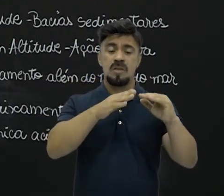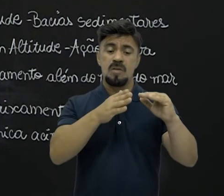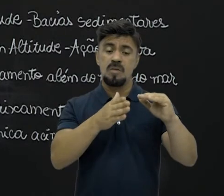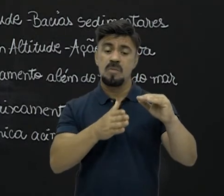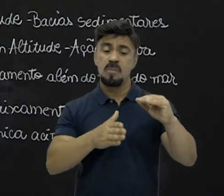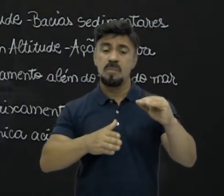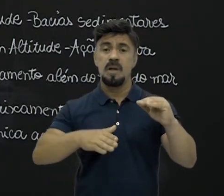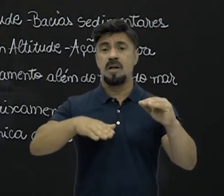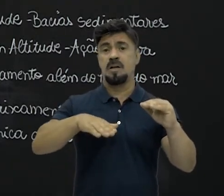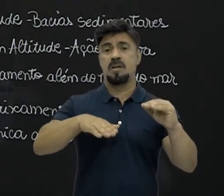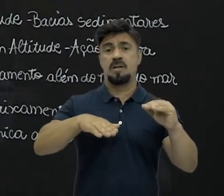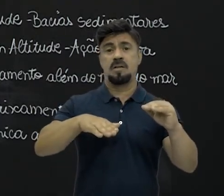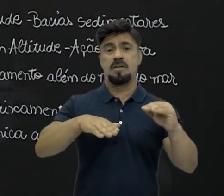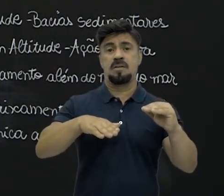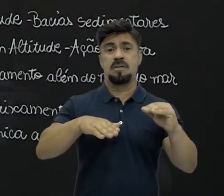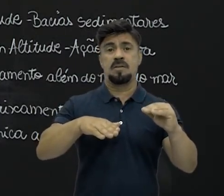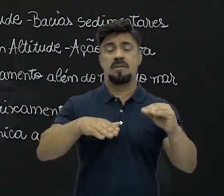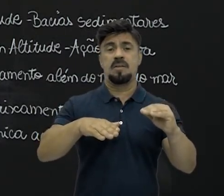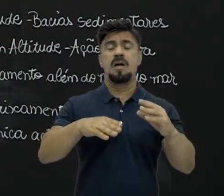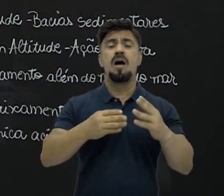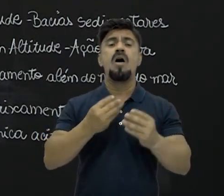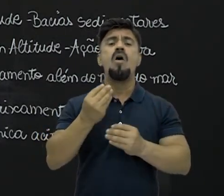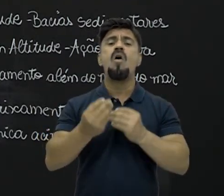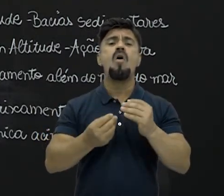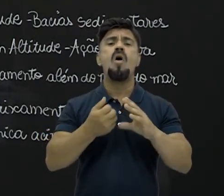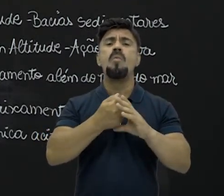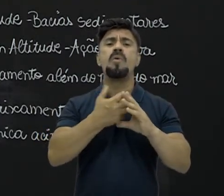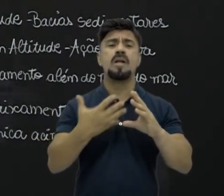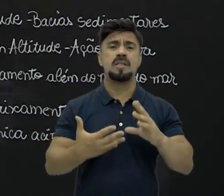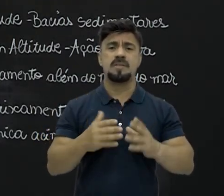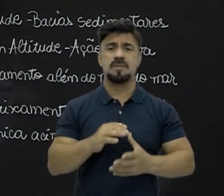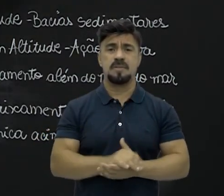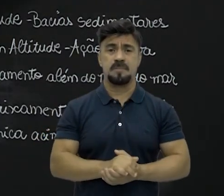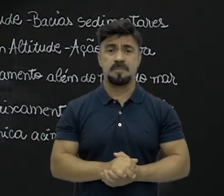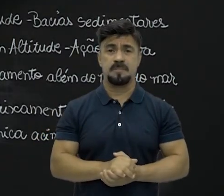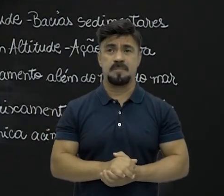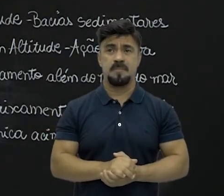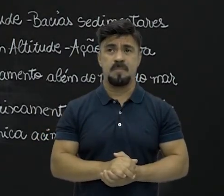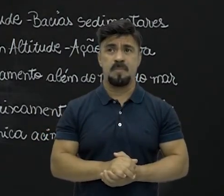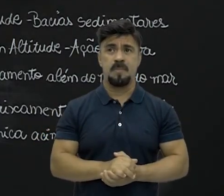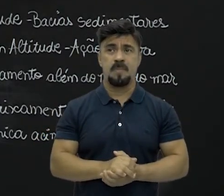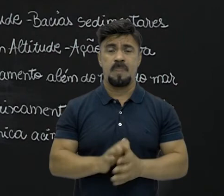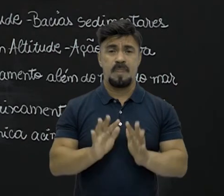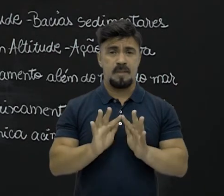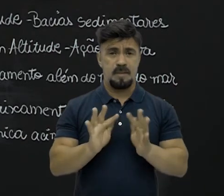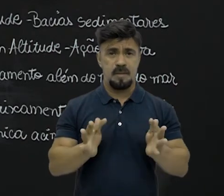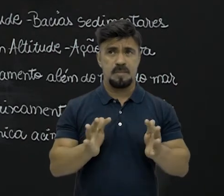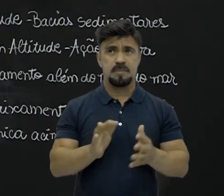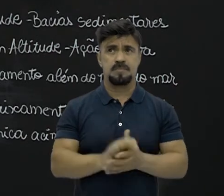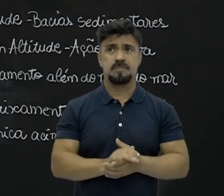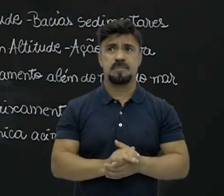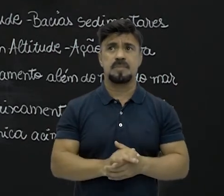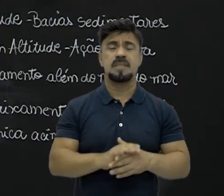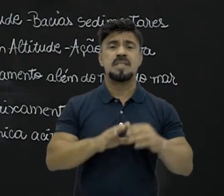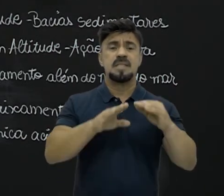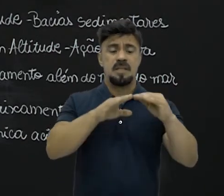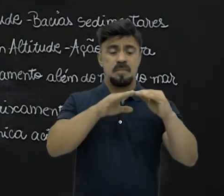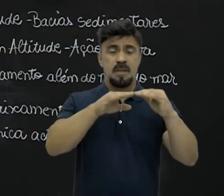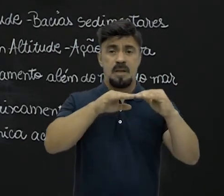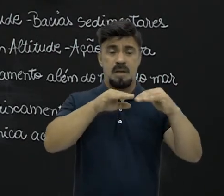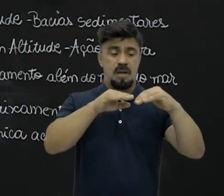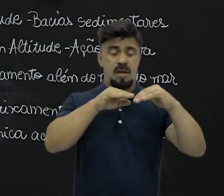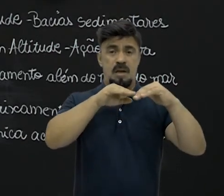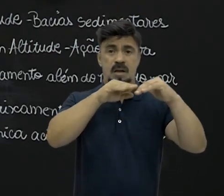rebaixamento de um planalto. Como que a gente pode classificar isso? É simples. Para toda depressão